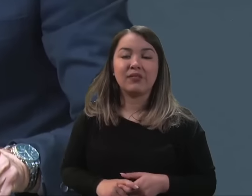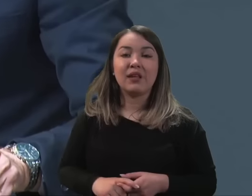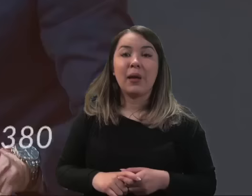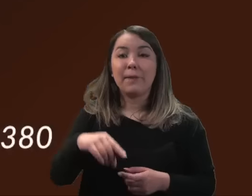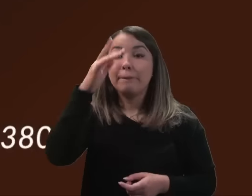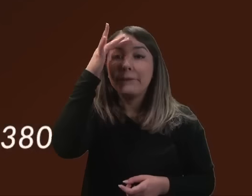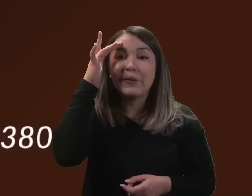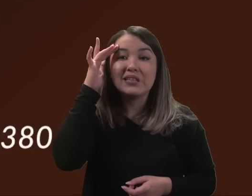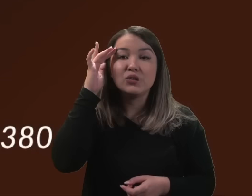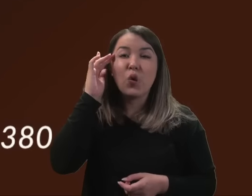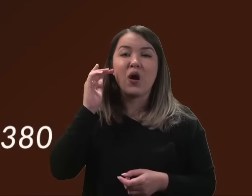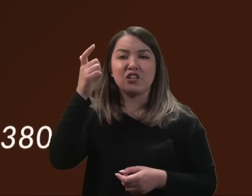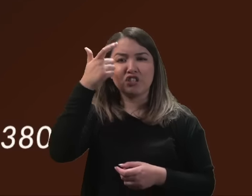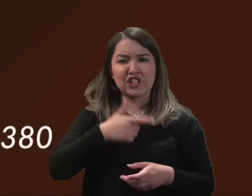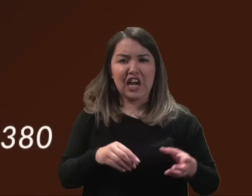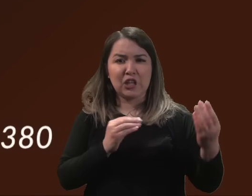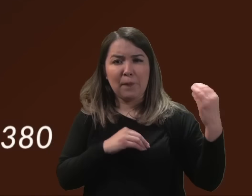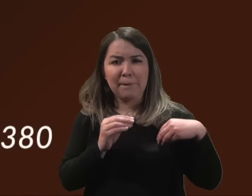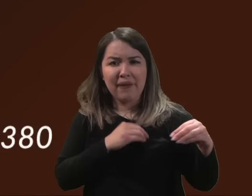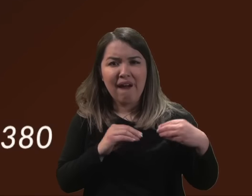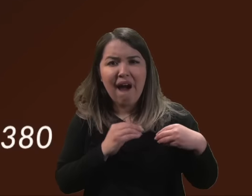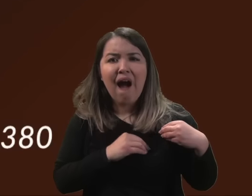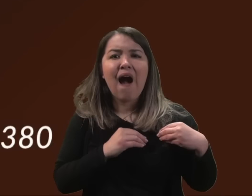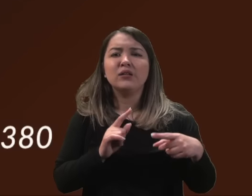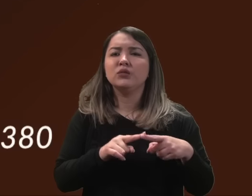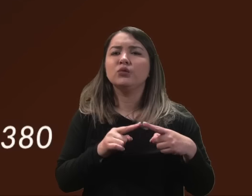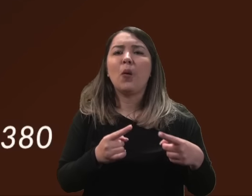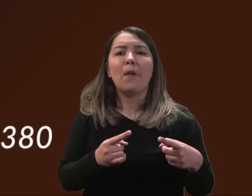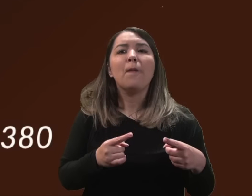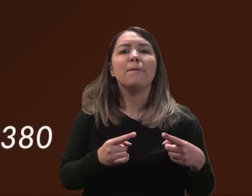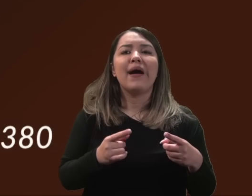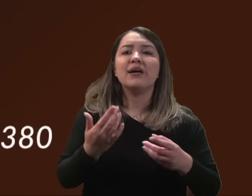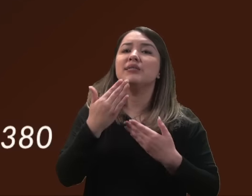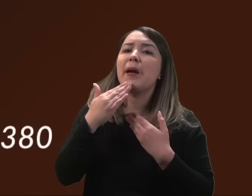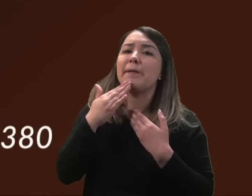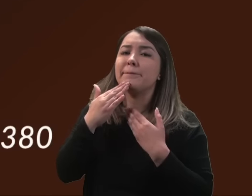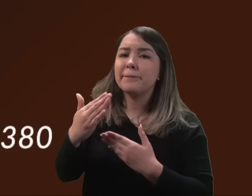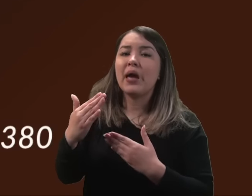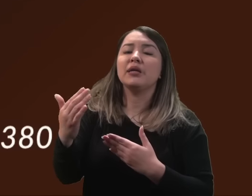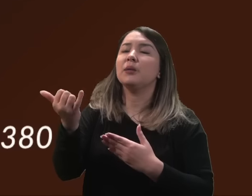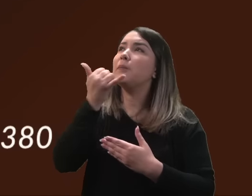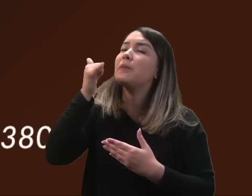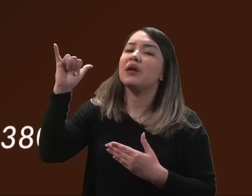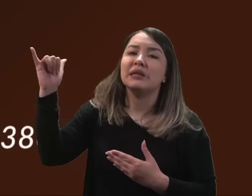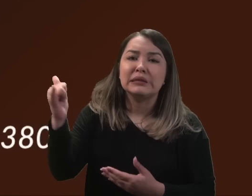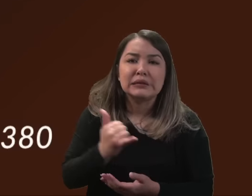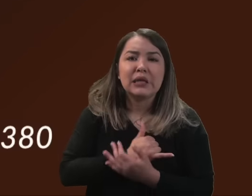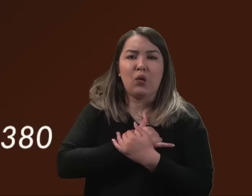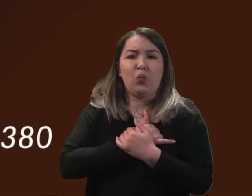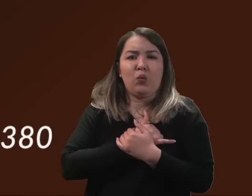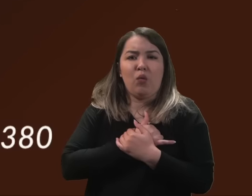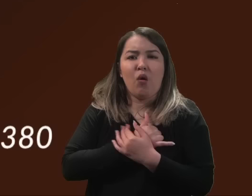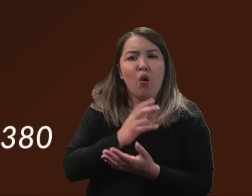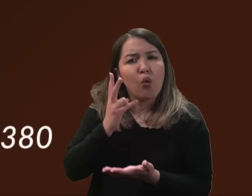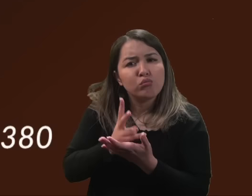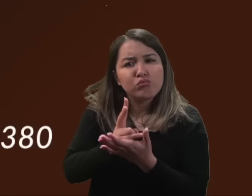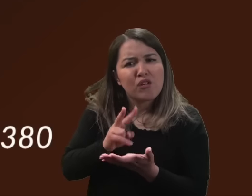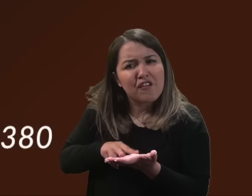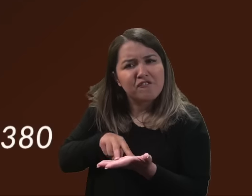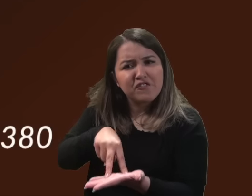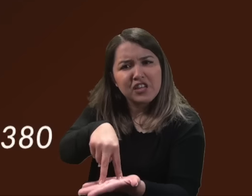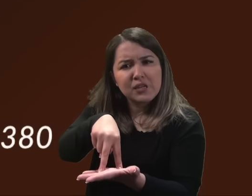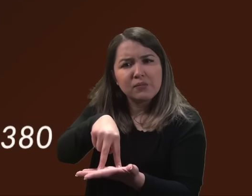serão lançados fora no joeiramento a palha separada do trigo precioso é esse um transe